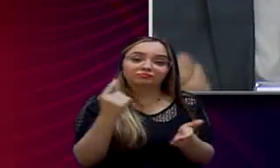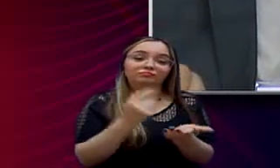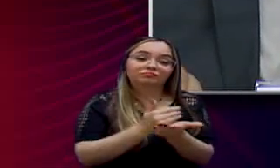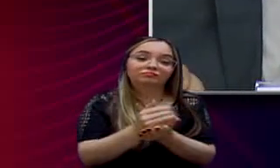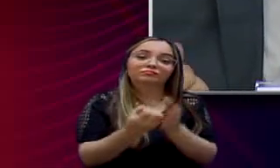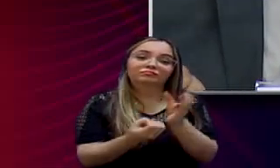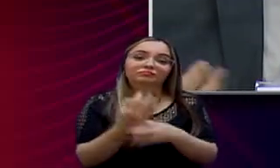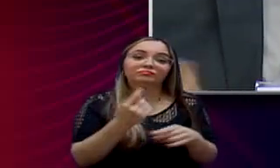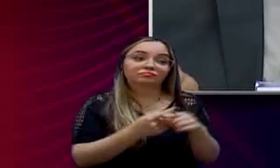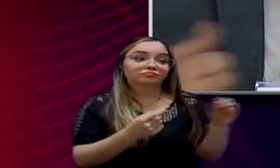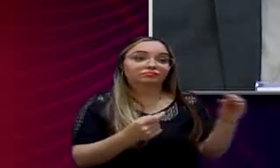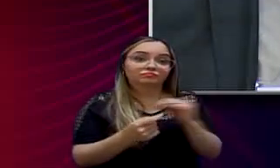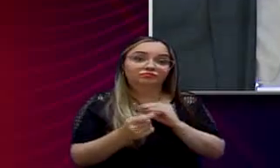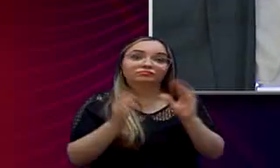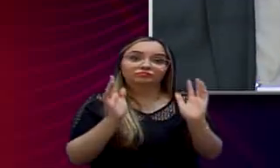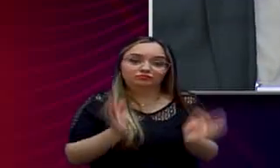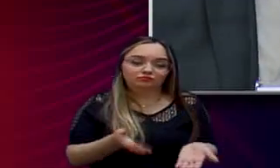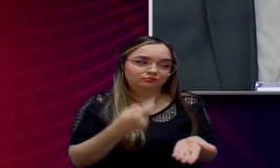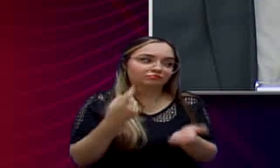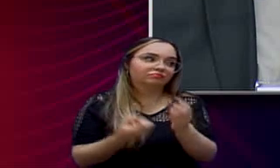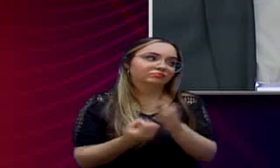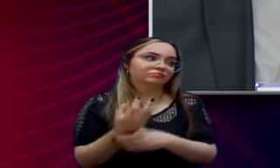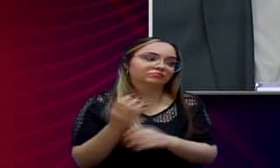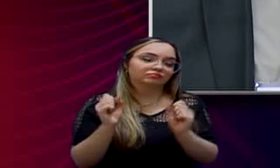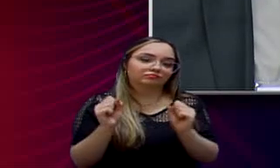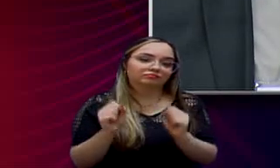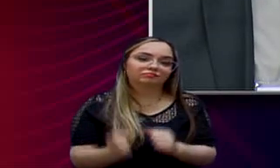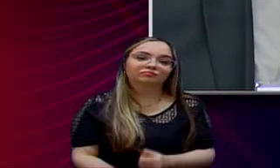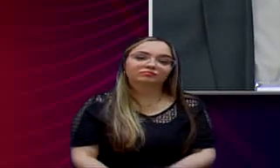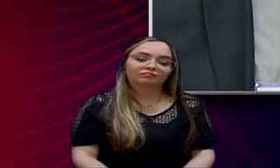no orçamento e quando ela vem quando ela chega para nós